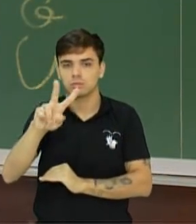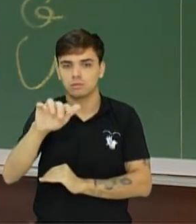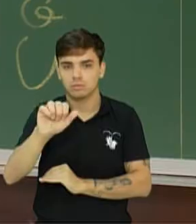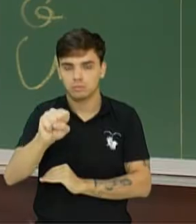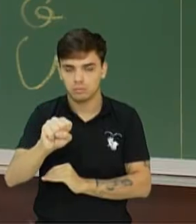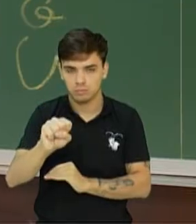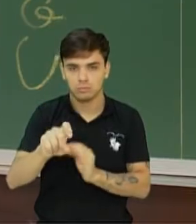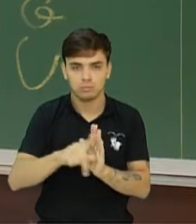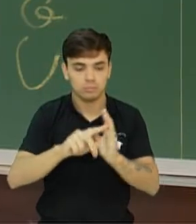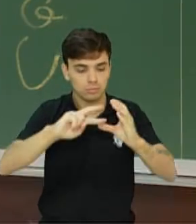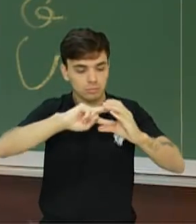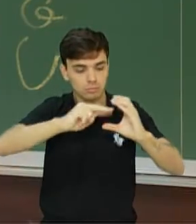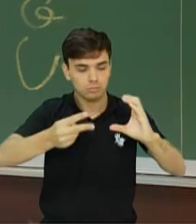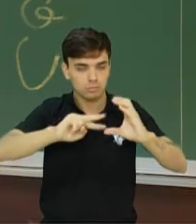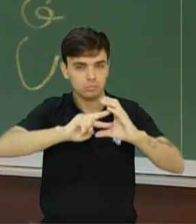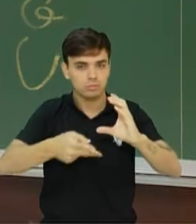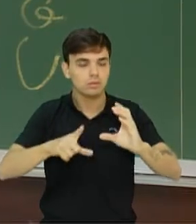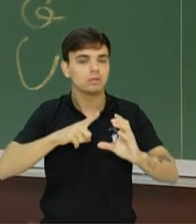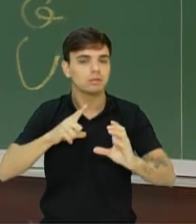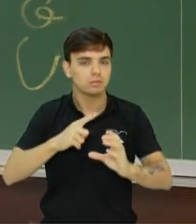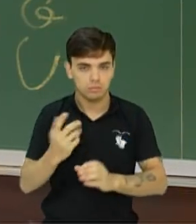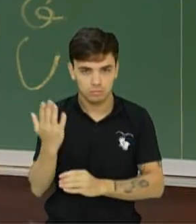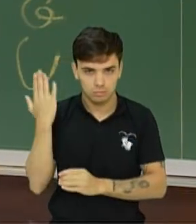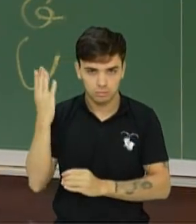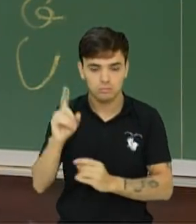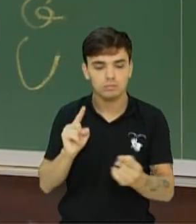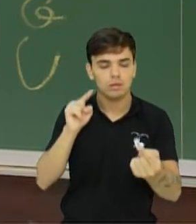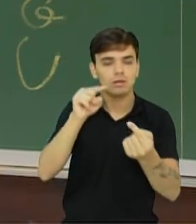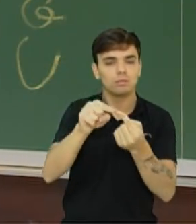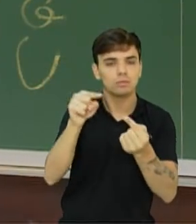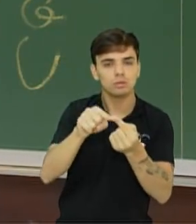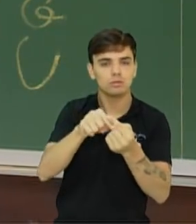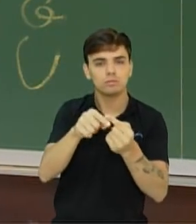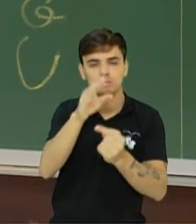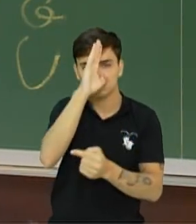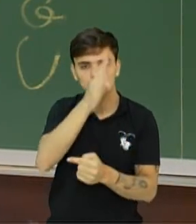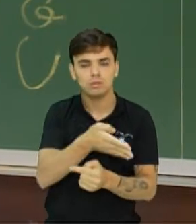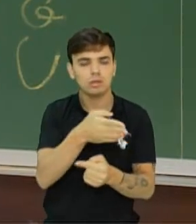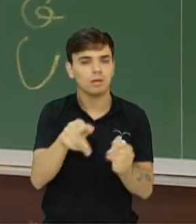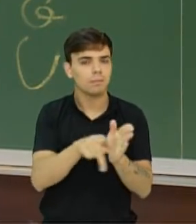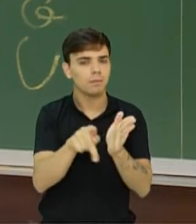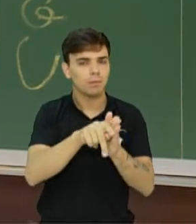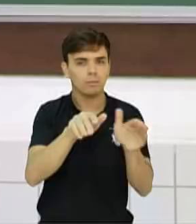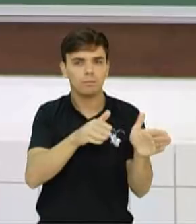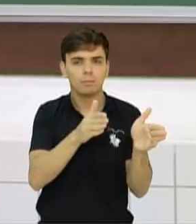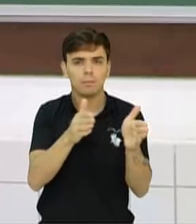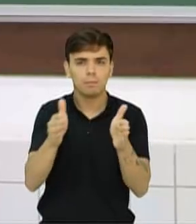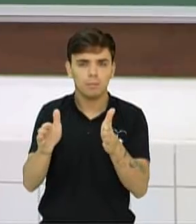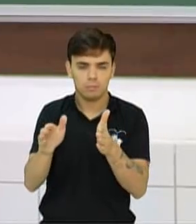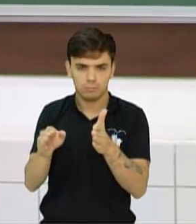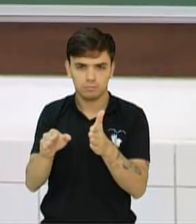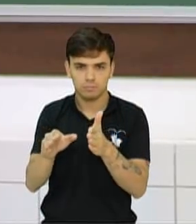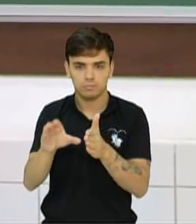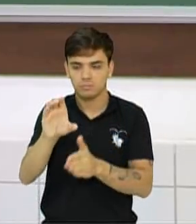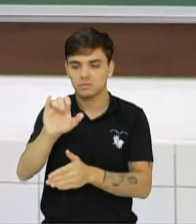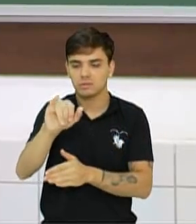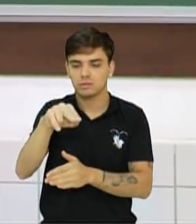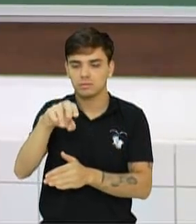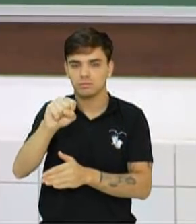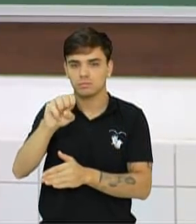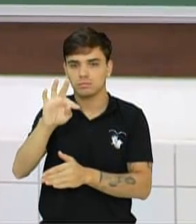são aquelas partes que têm aqui a finalidade de comandar um processo chamado síntese de